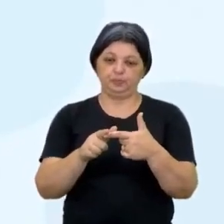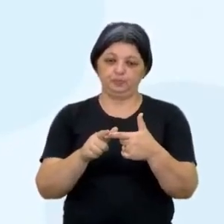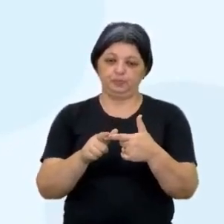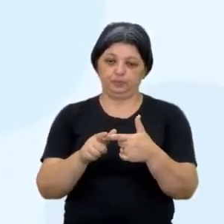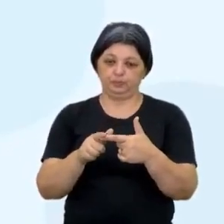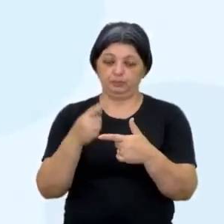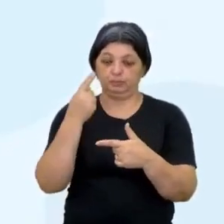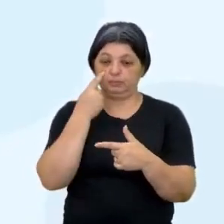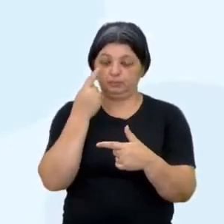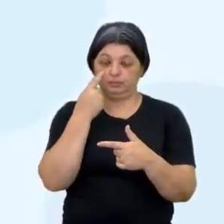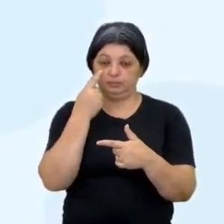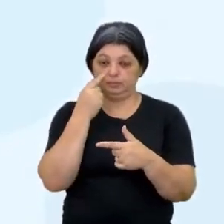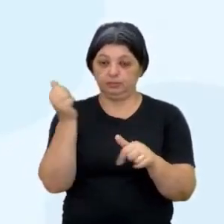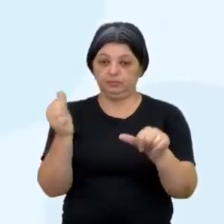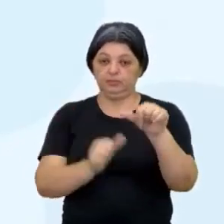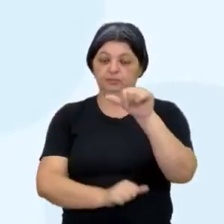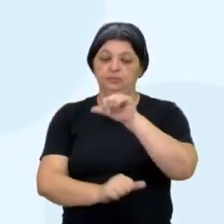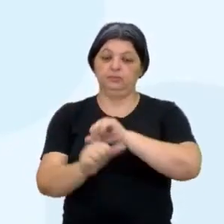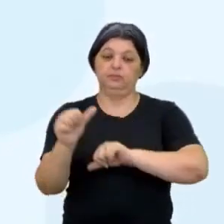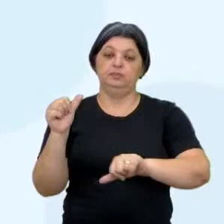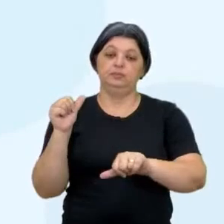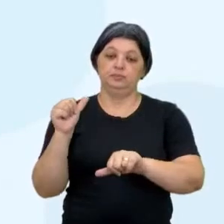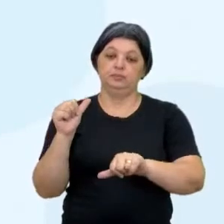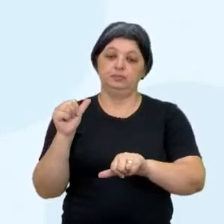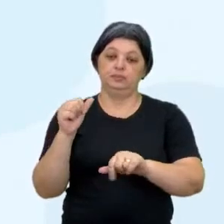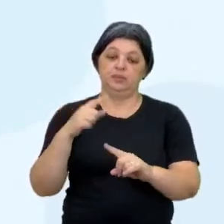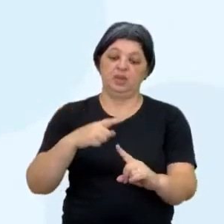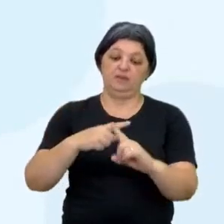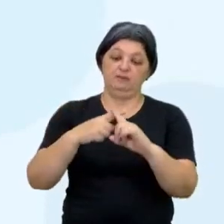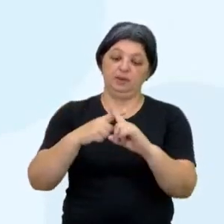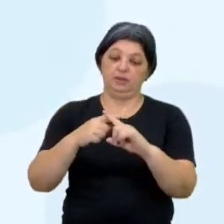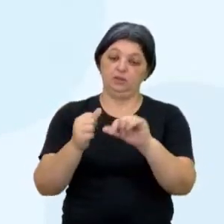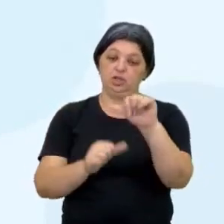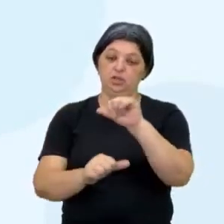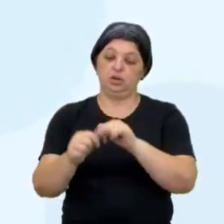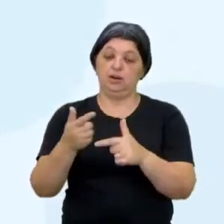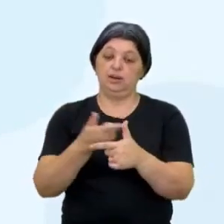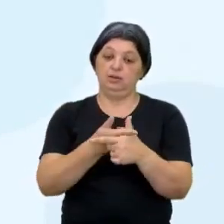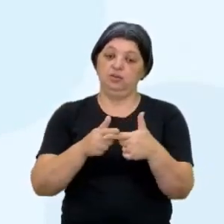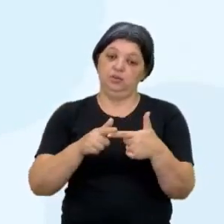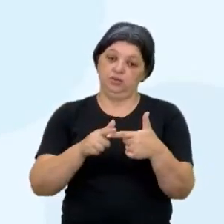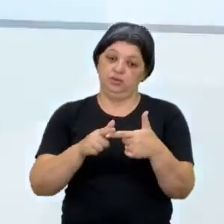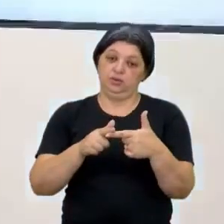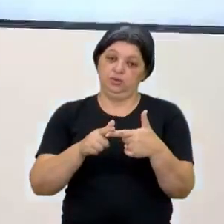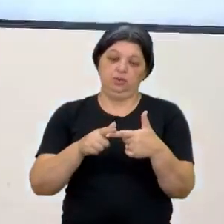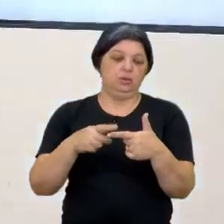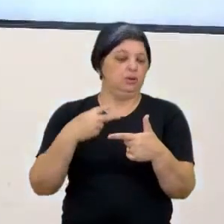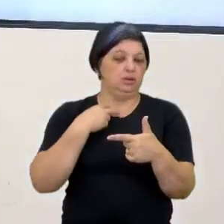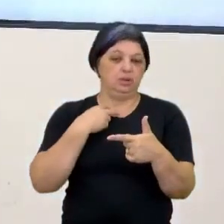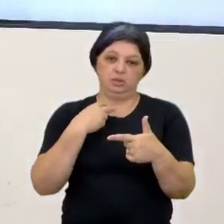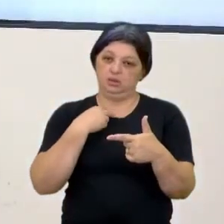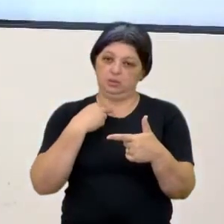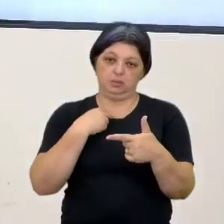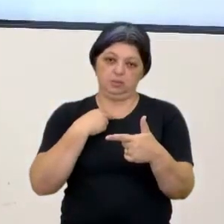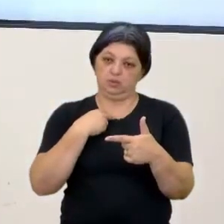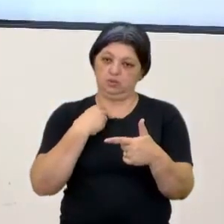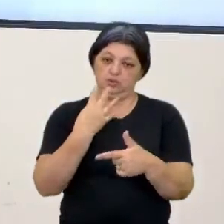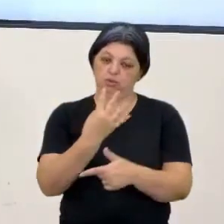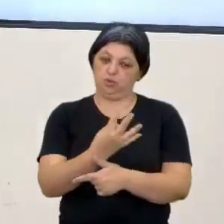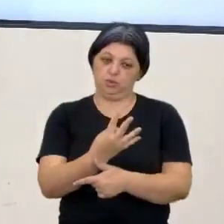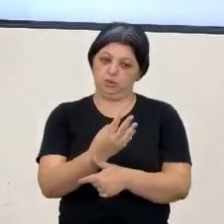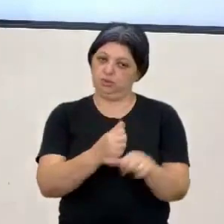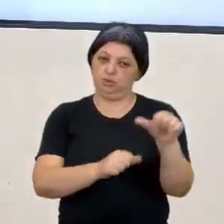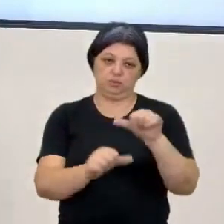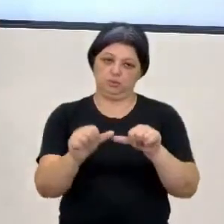Veja que você está trocando a operação de vezes por divisão. Então, você não pode trocar o sinal aí do 4, tá certo?